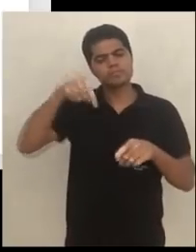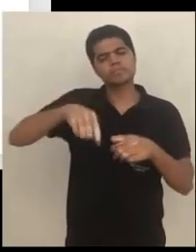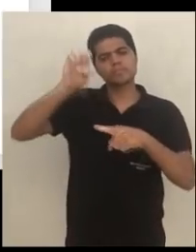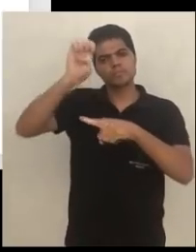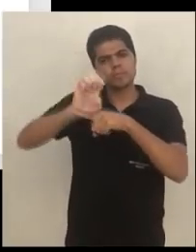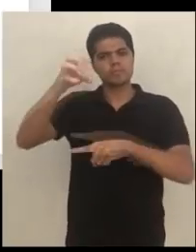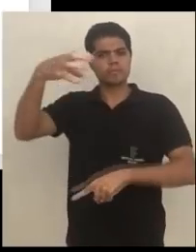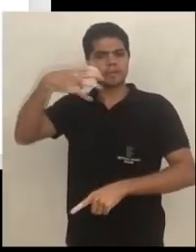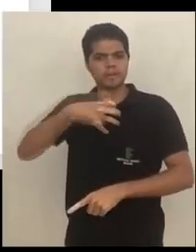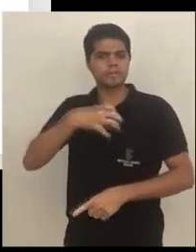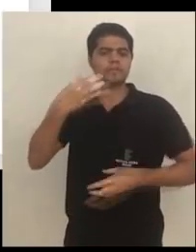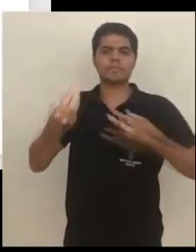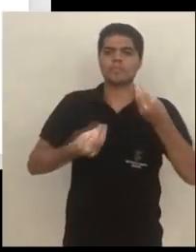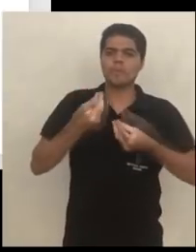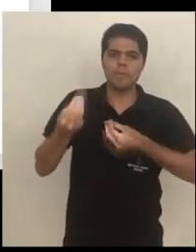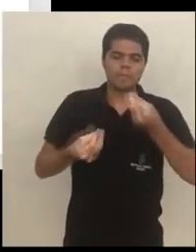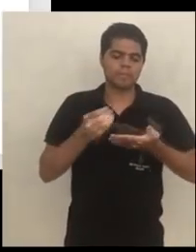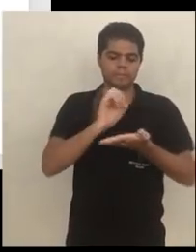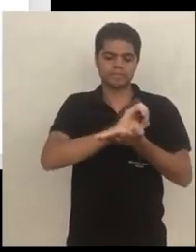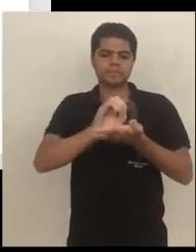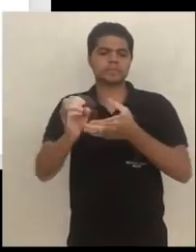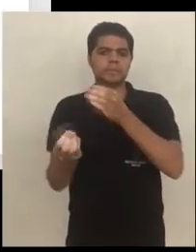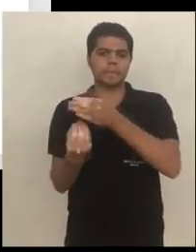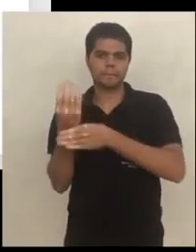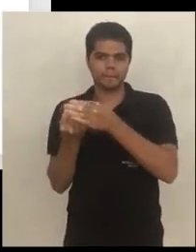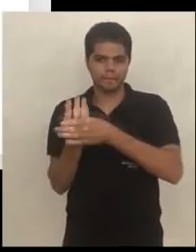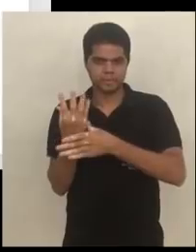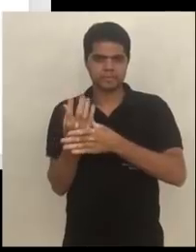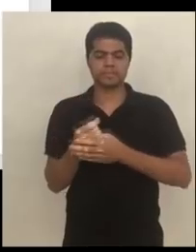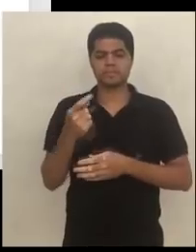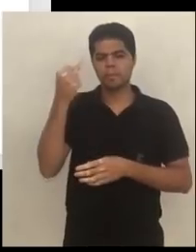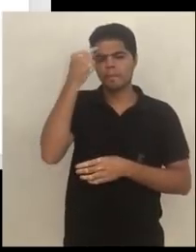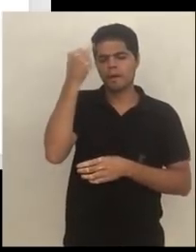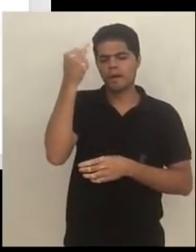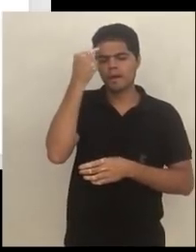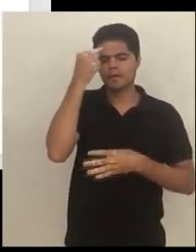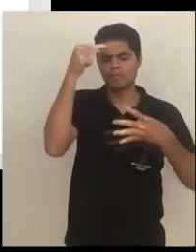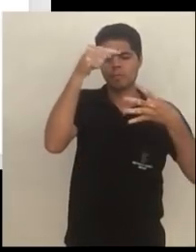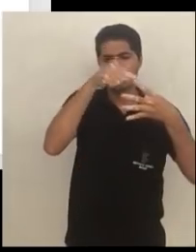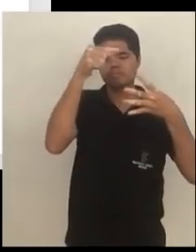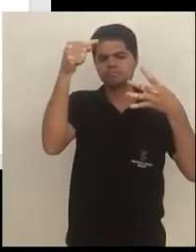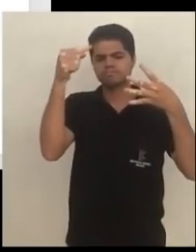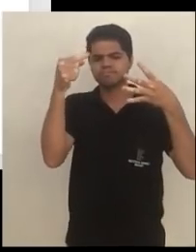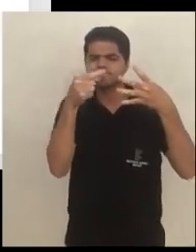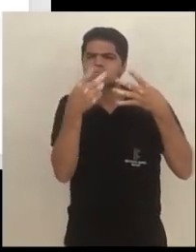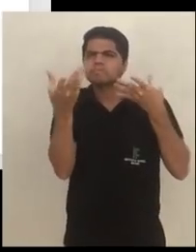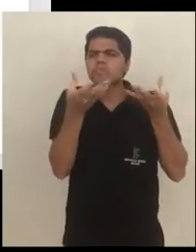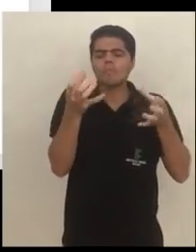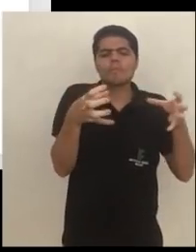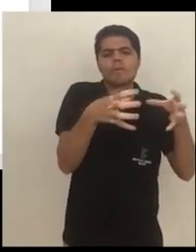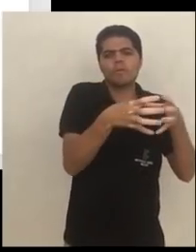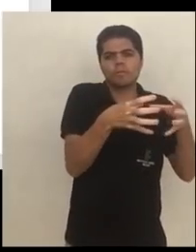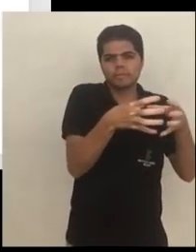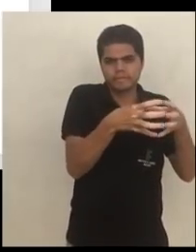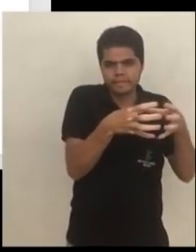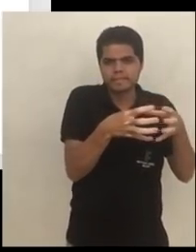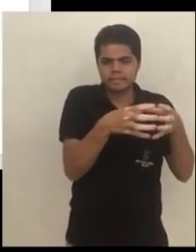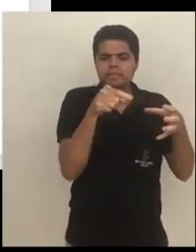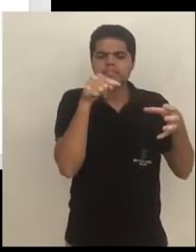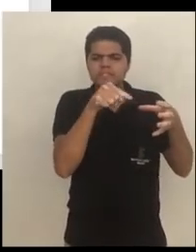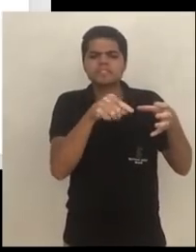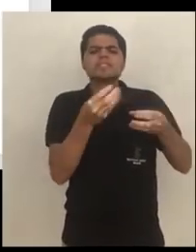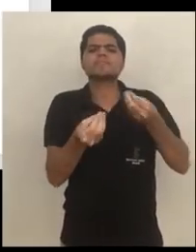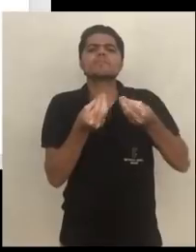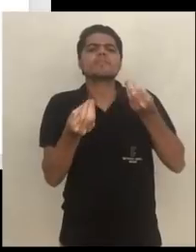Bahia, tá bom? Então a gente pensa aí que do ponto 1, a Comissão de Produção Orgânica ela é definida por